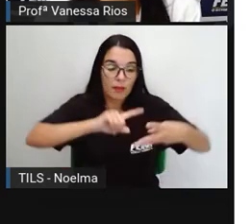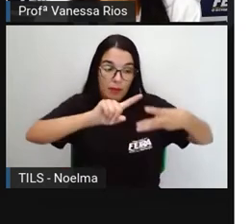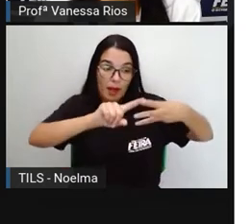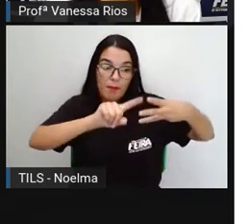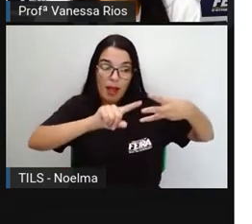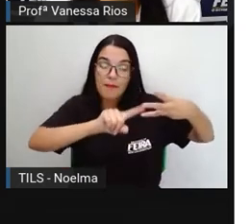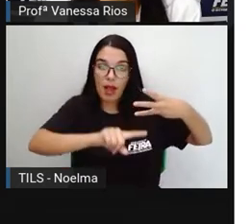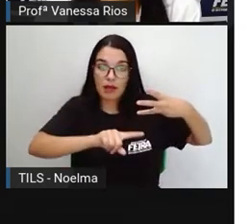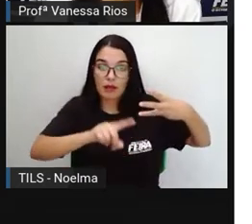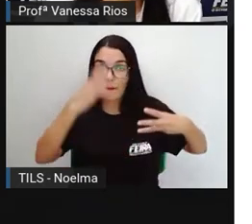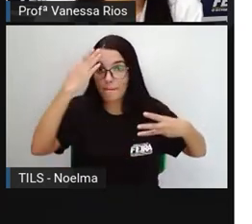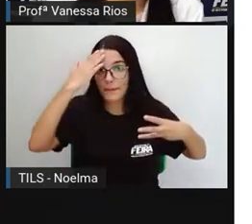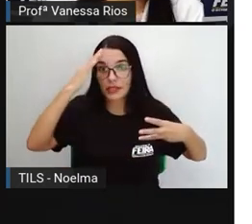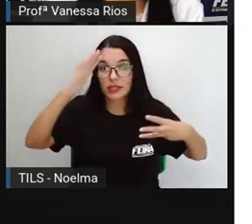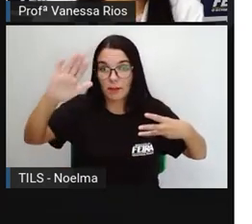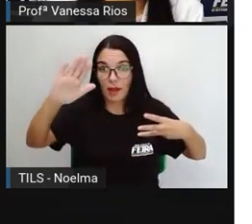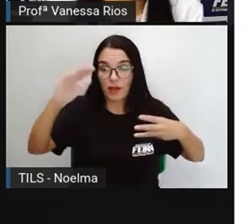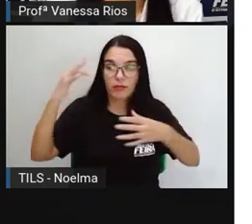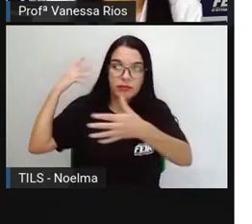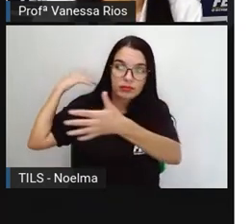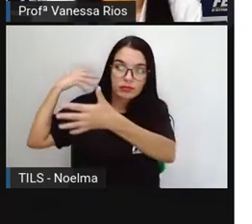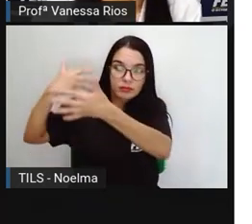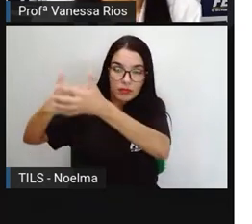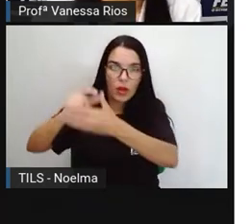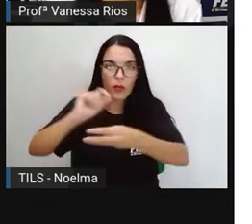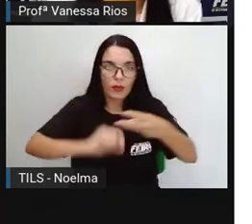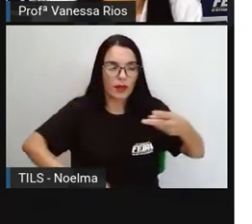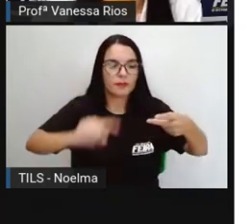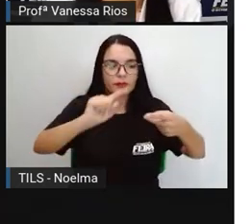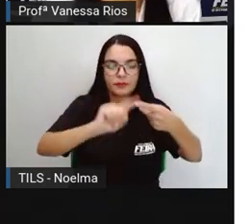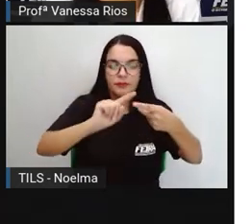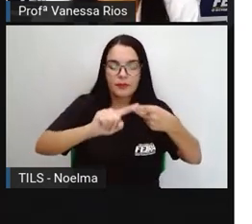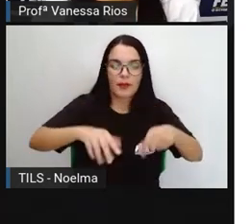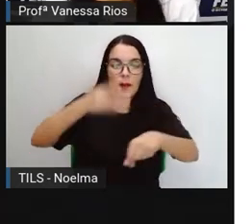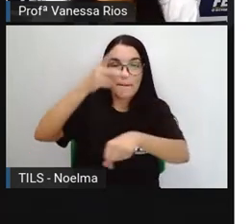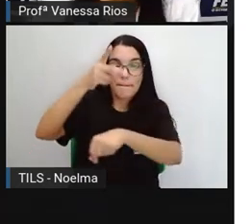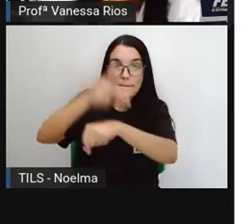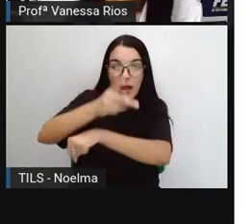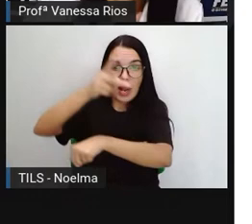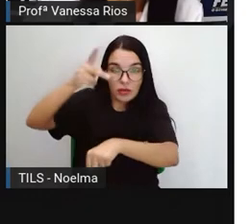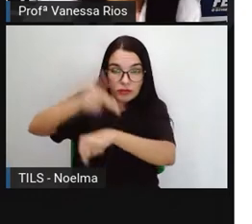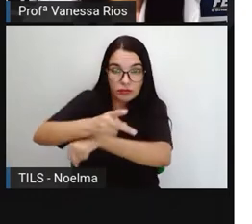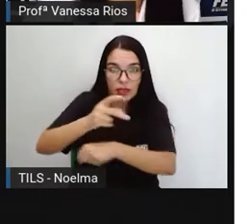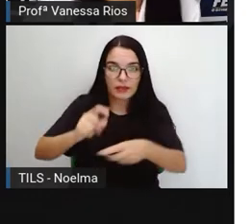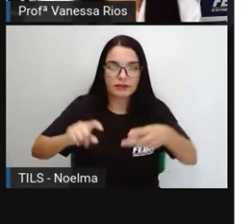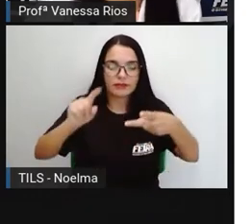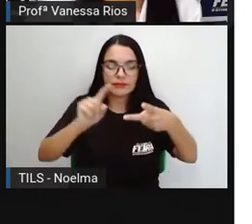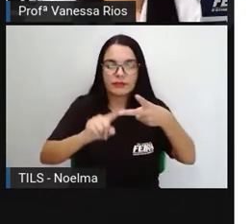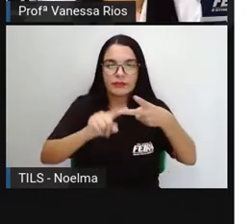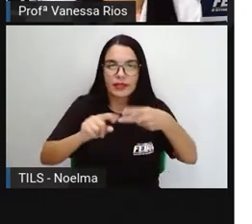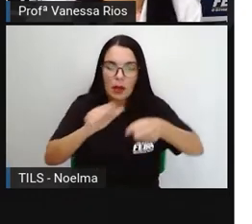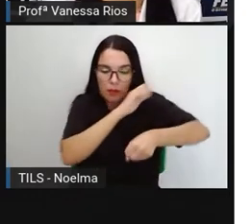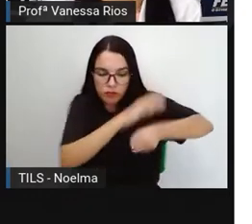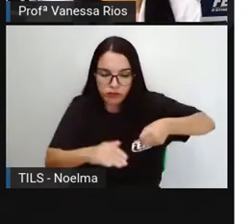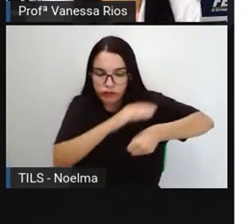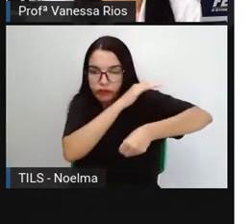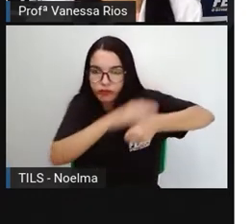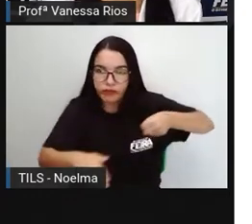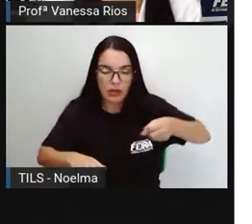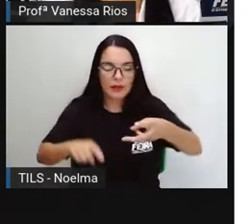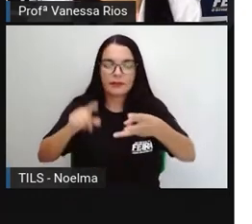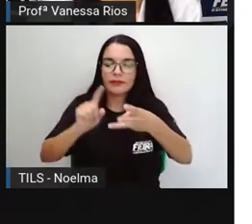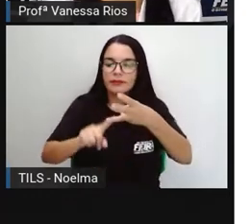três períodos principais, né? O paleolítico, o neolítico e a idade dos metais. E a Pro trouxe aqui